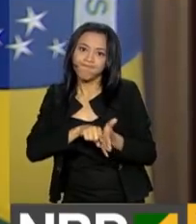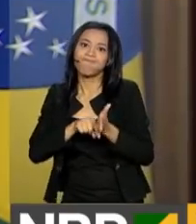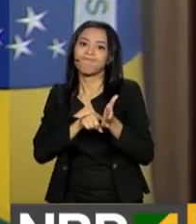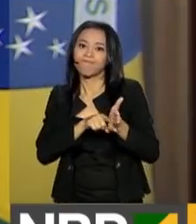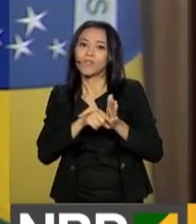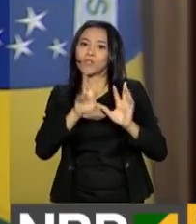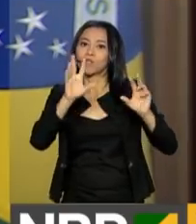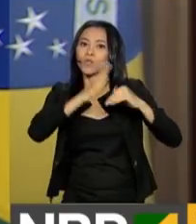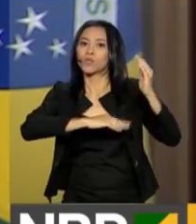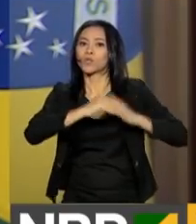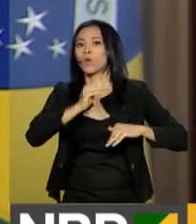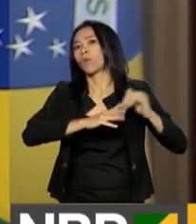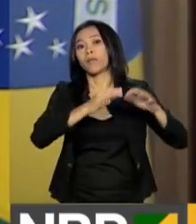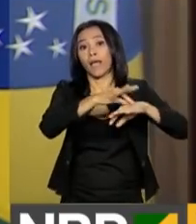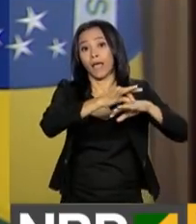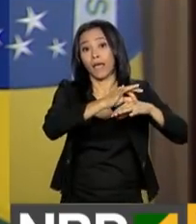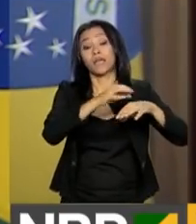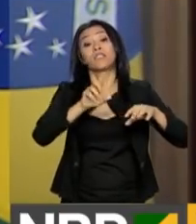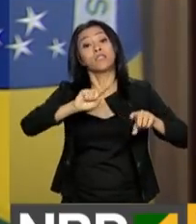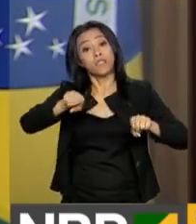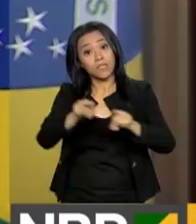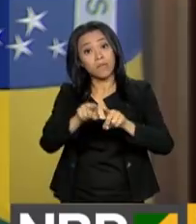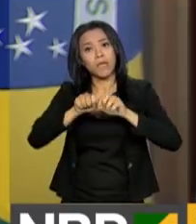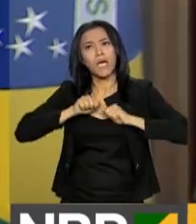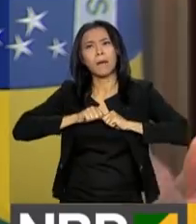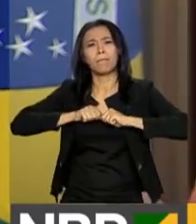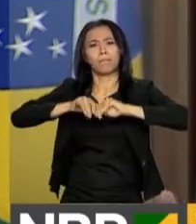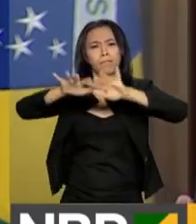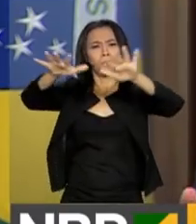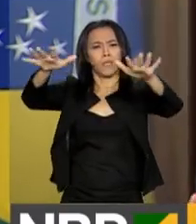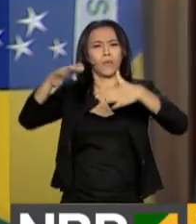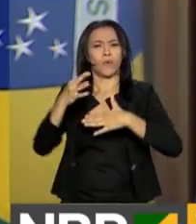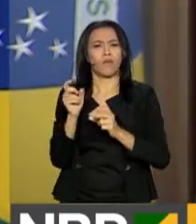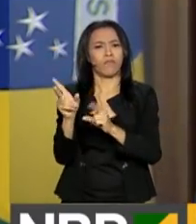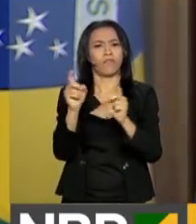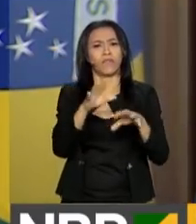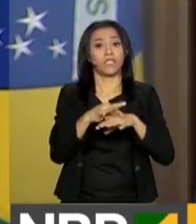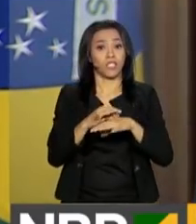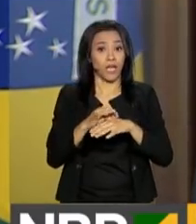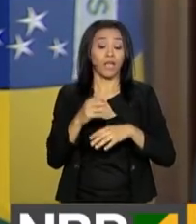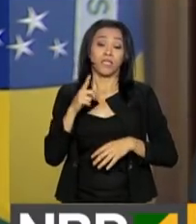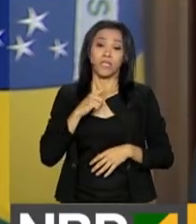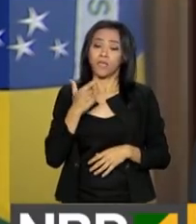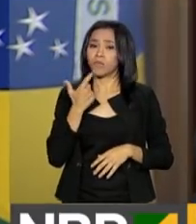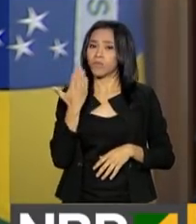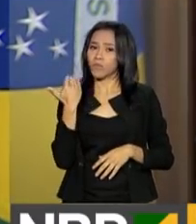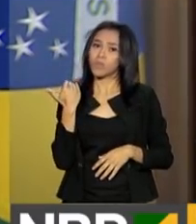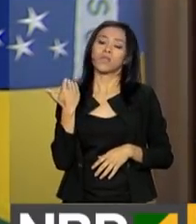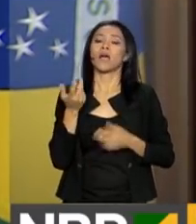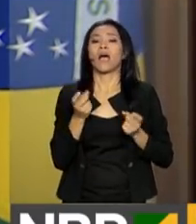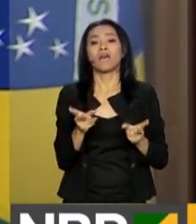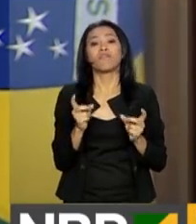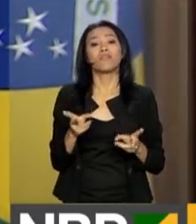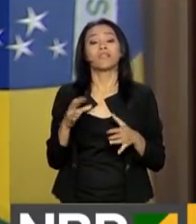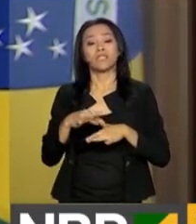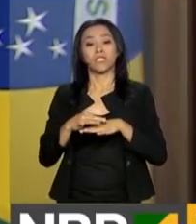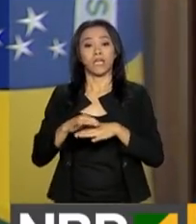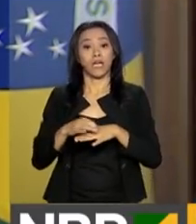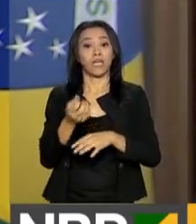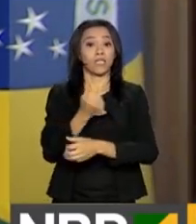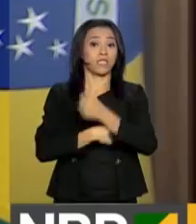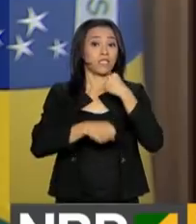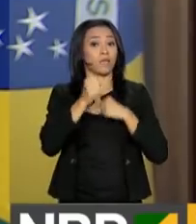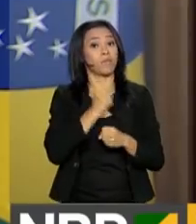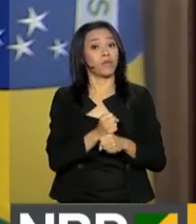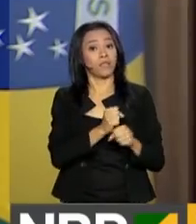como expandir mercados ao longo do tempo de vez em quando temos os problemas aí com importação de carne e ainda recentemente na semana passada